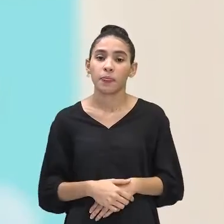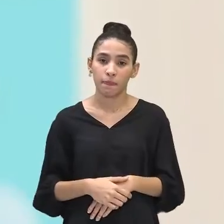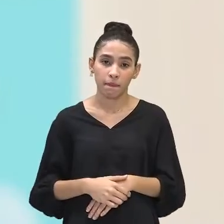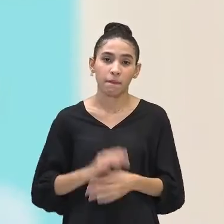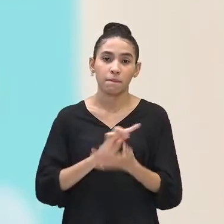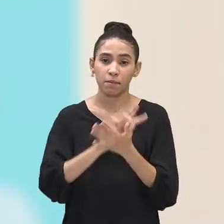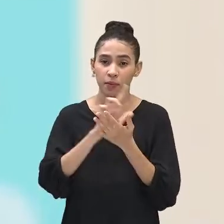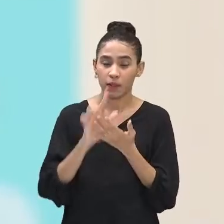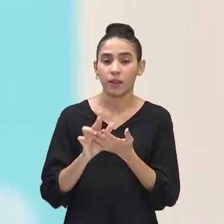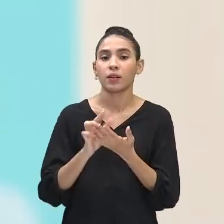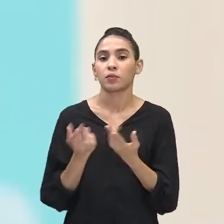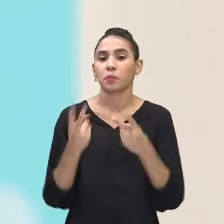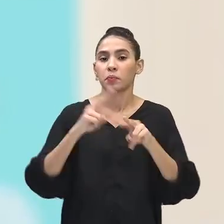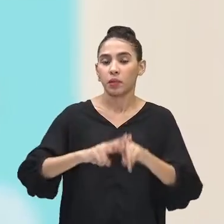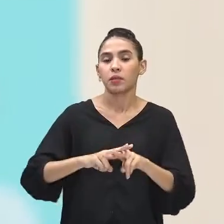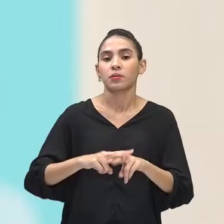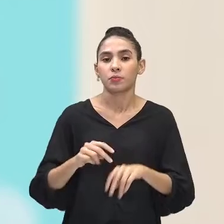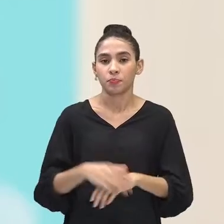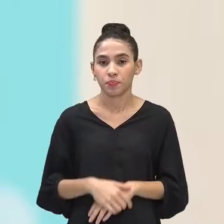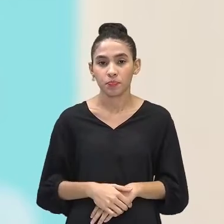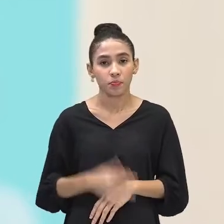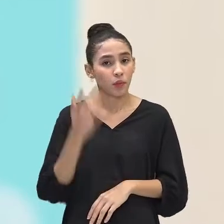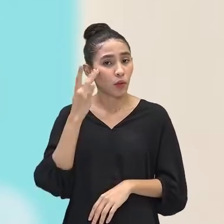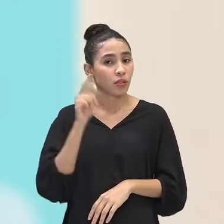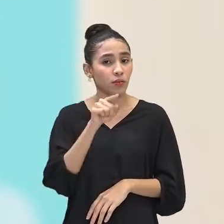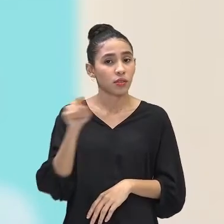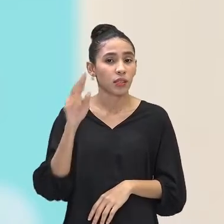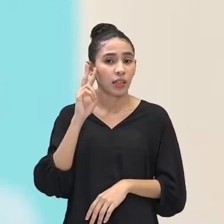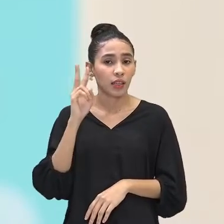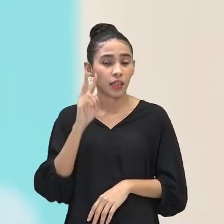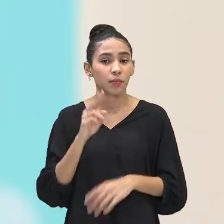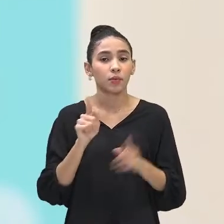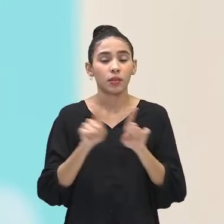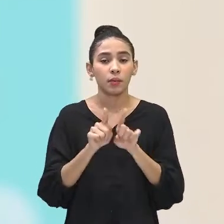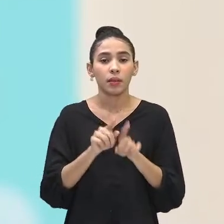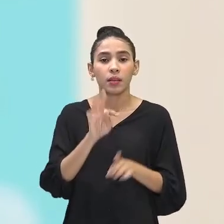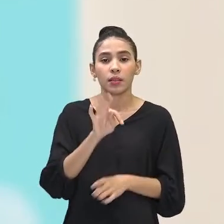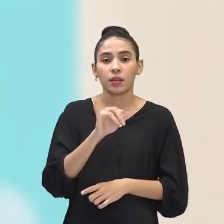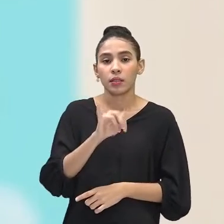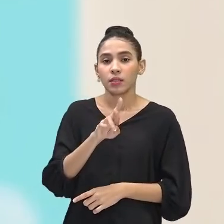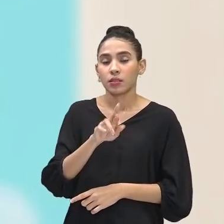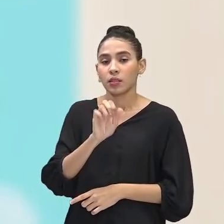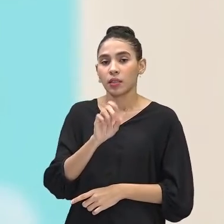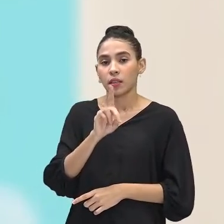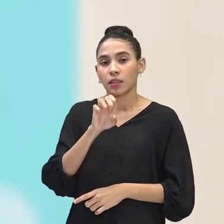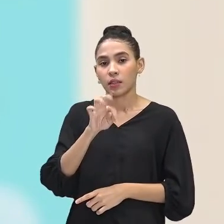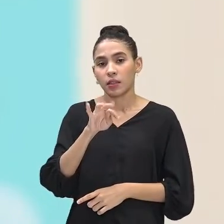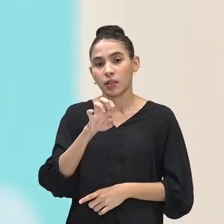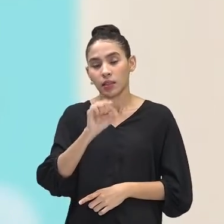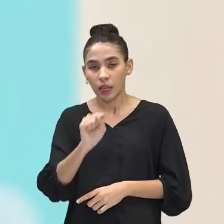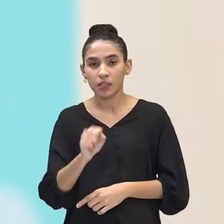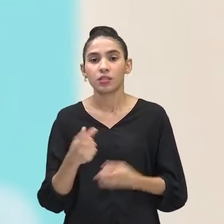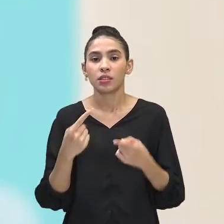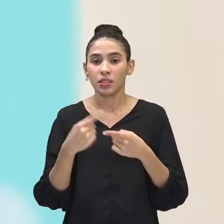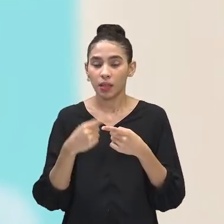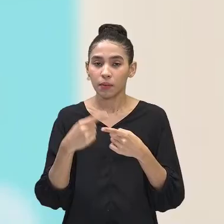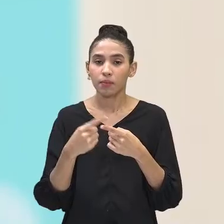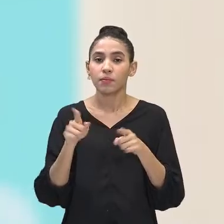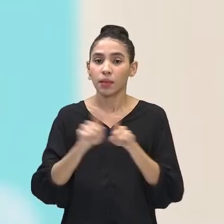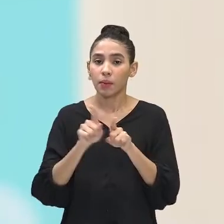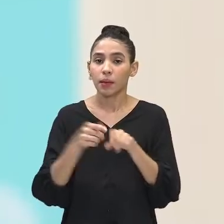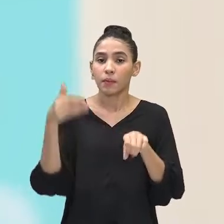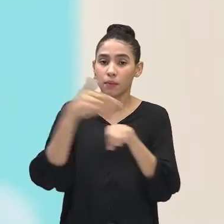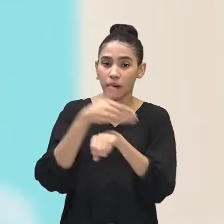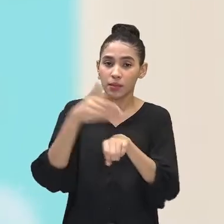deles aí foram presos por causa disso. Não sei se vocês se lembram também do Tiradentes, né, que fez parte aí dessa situação e teve o